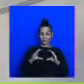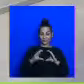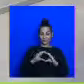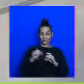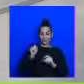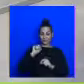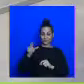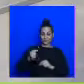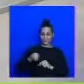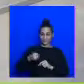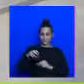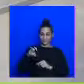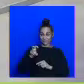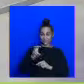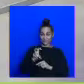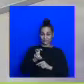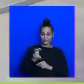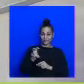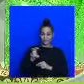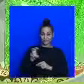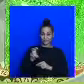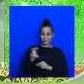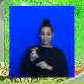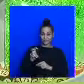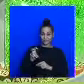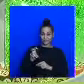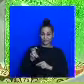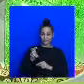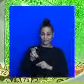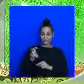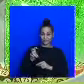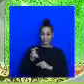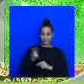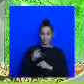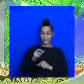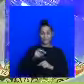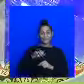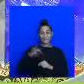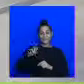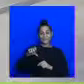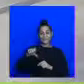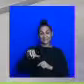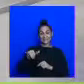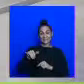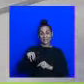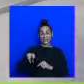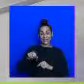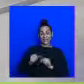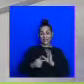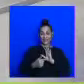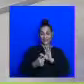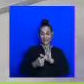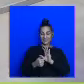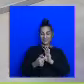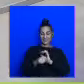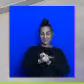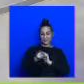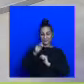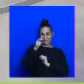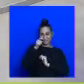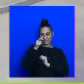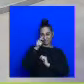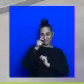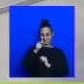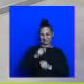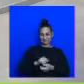Bola azul, número 5. Tainara, nossa garota da sorte, apresentando, você conferindo aí no